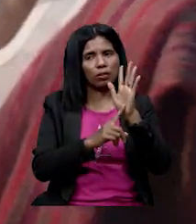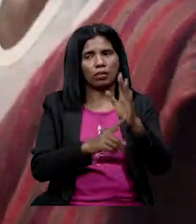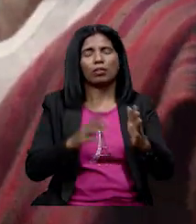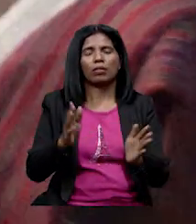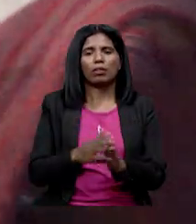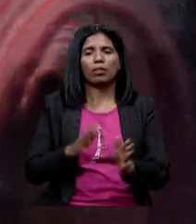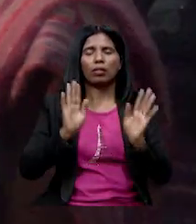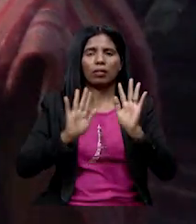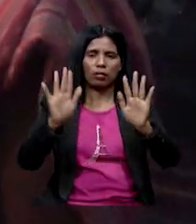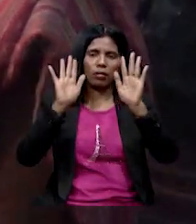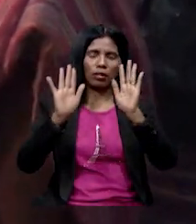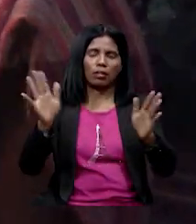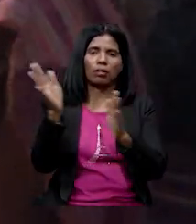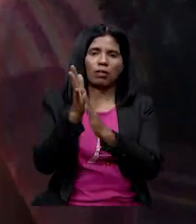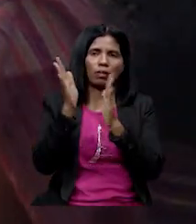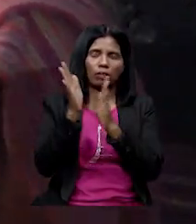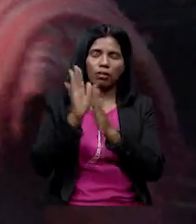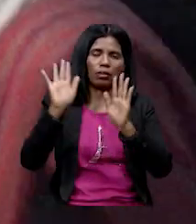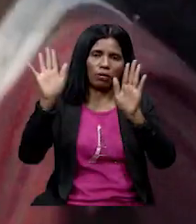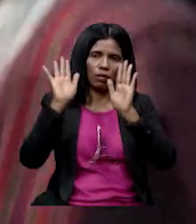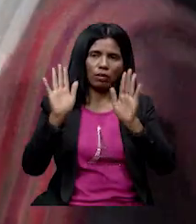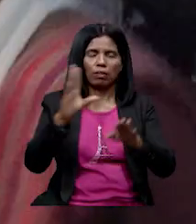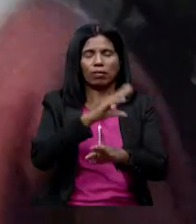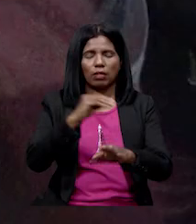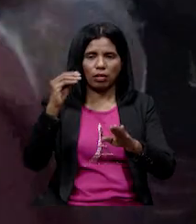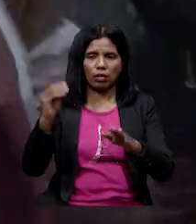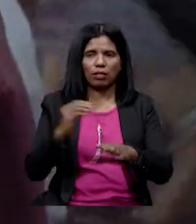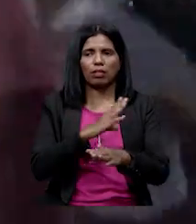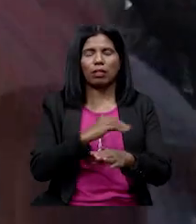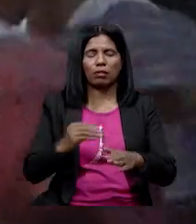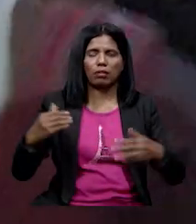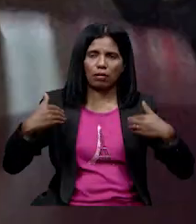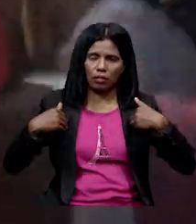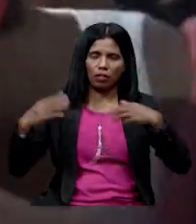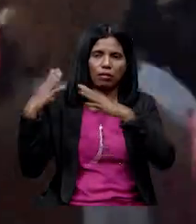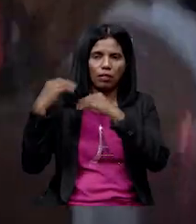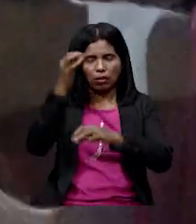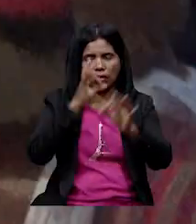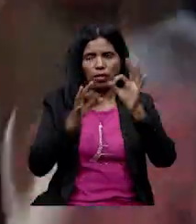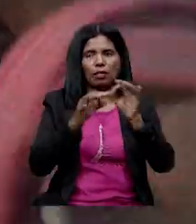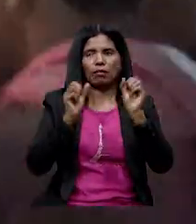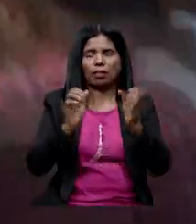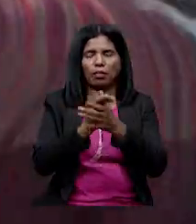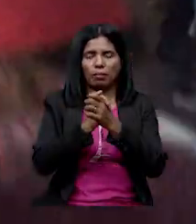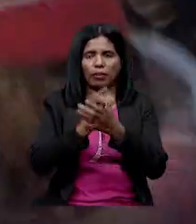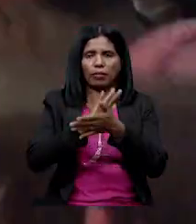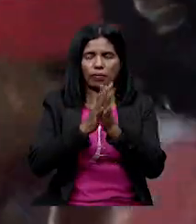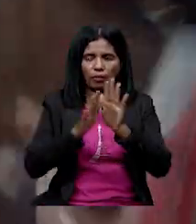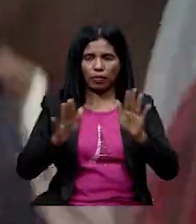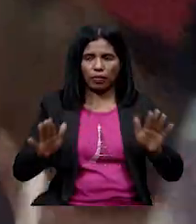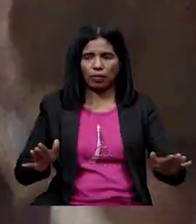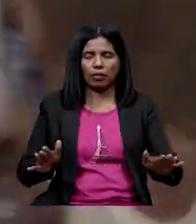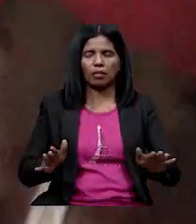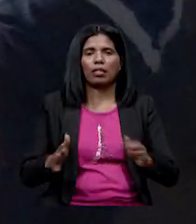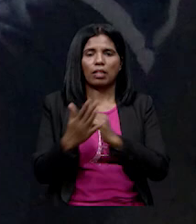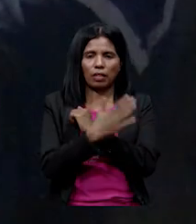no hawelok presensa estatua São José, no inen Virgen Maria, ho esperanza, no fiar katak, bele hamitin pas, no unidade iha